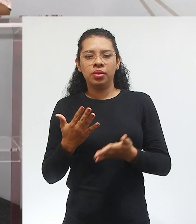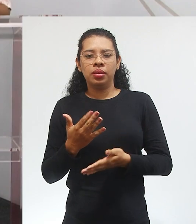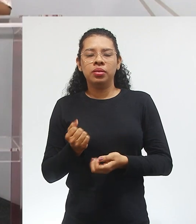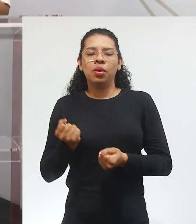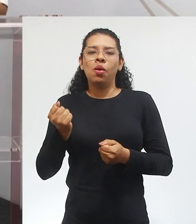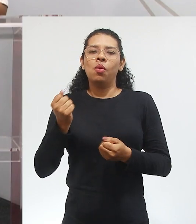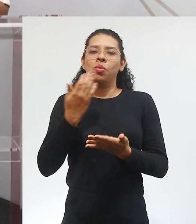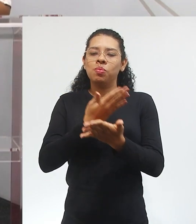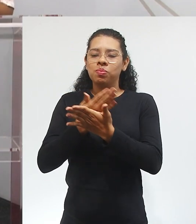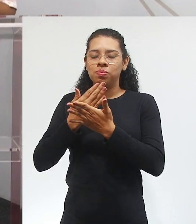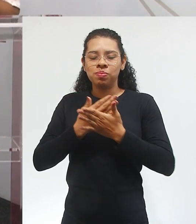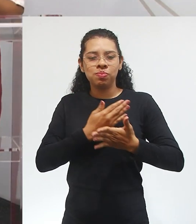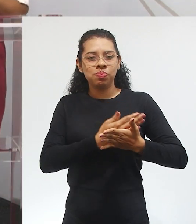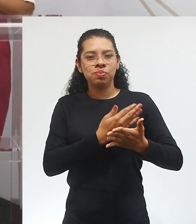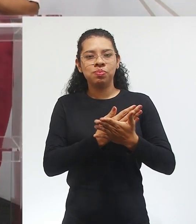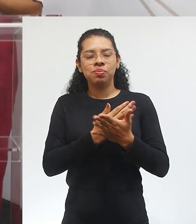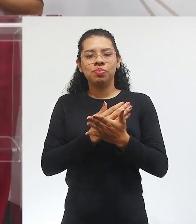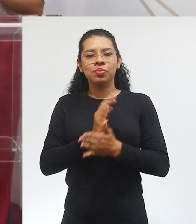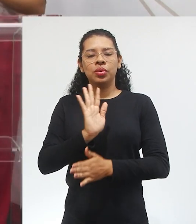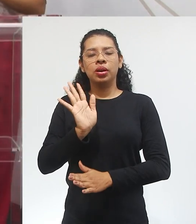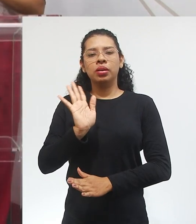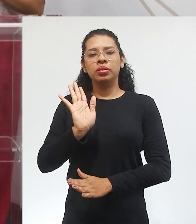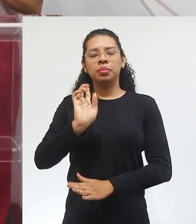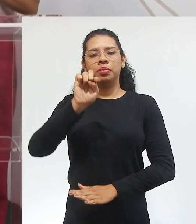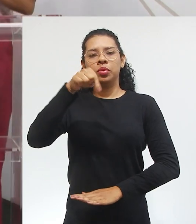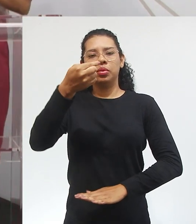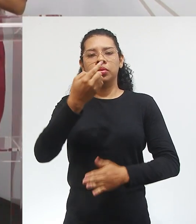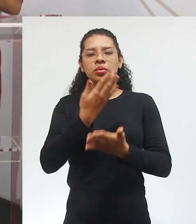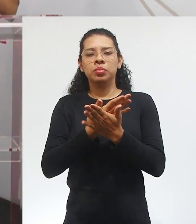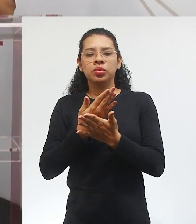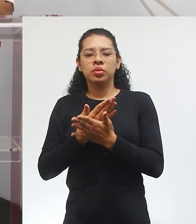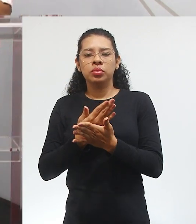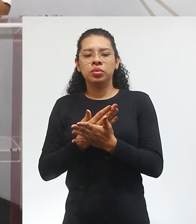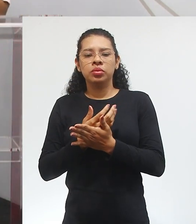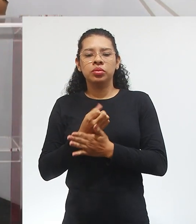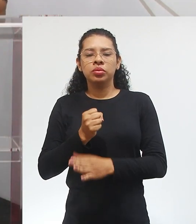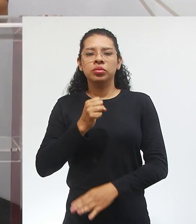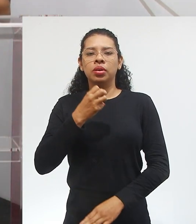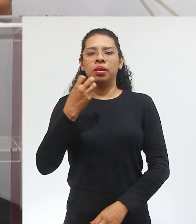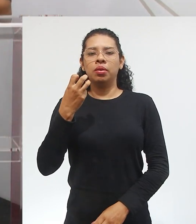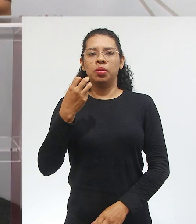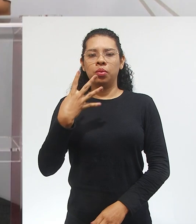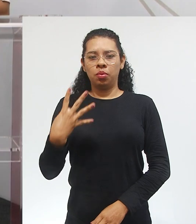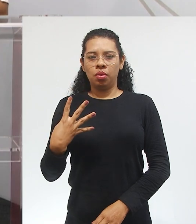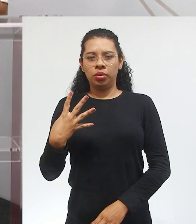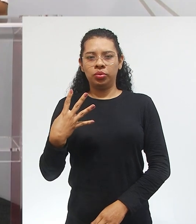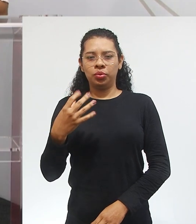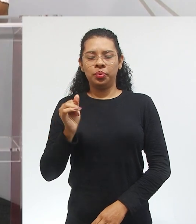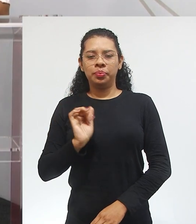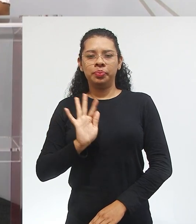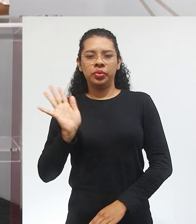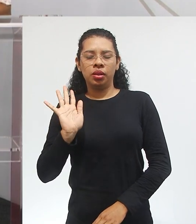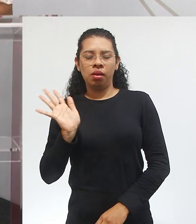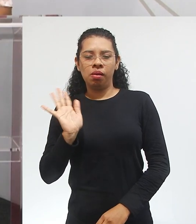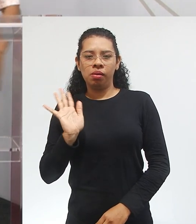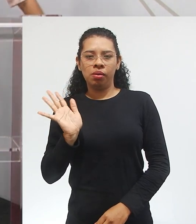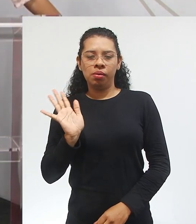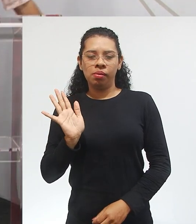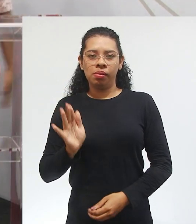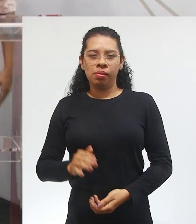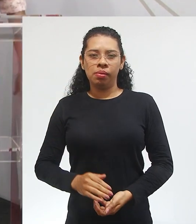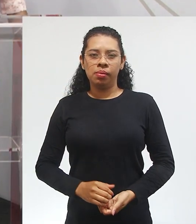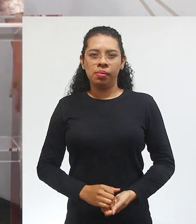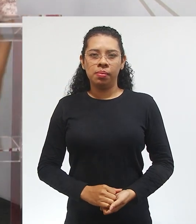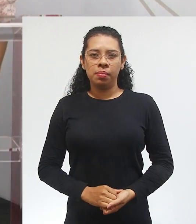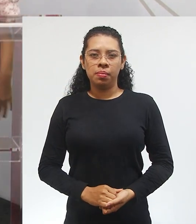bom? Então, se aprofundem lá e nos vemos até a próxima aula, que será da unidade 4, tá bom?